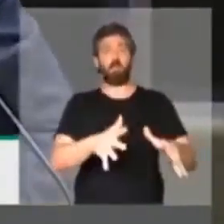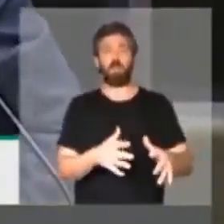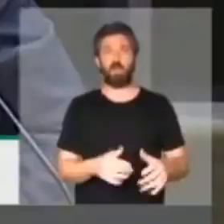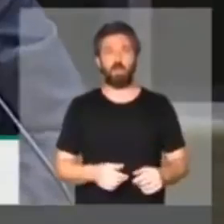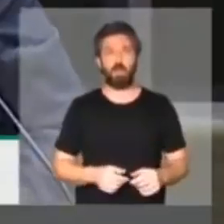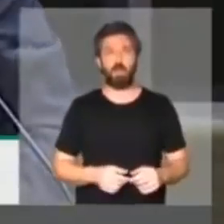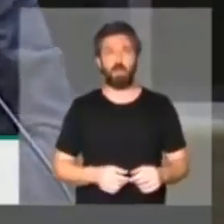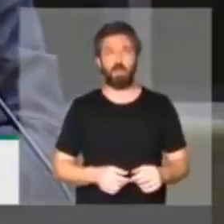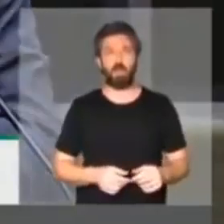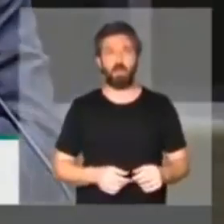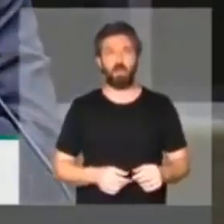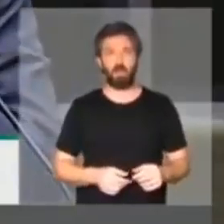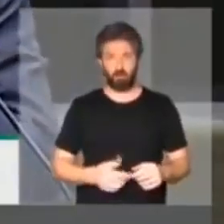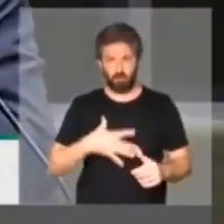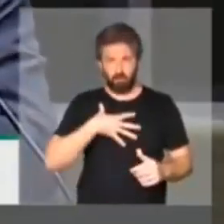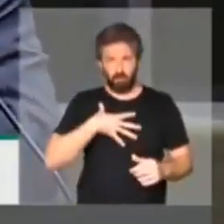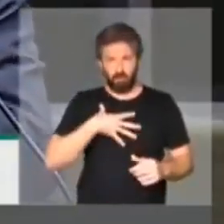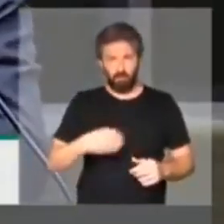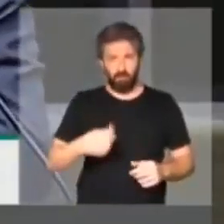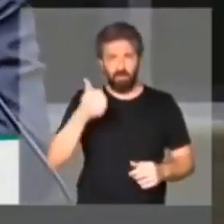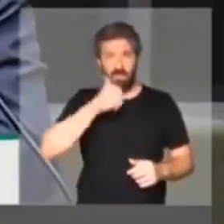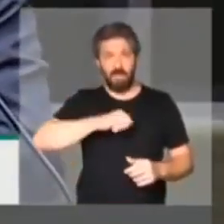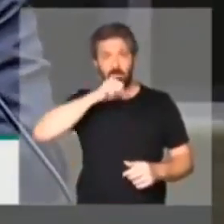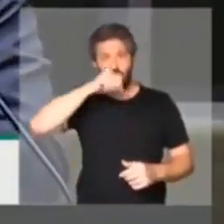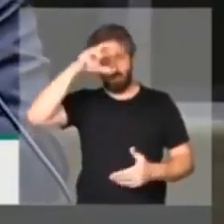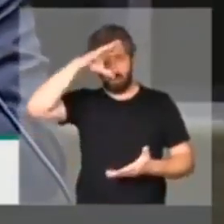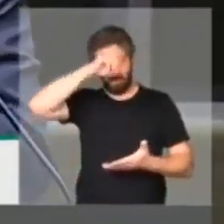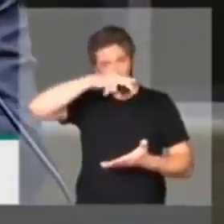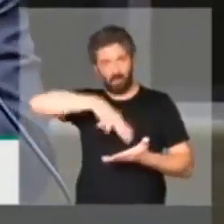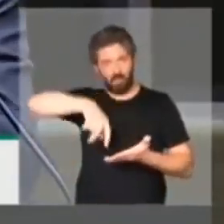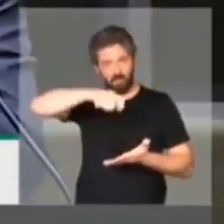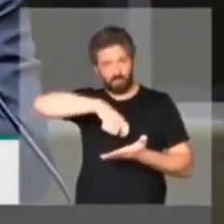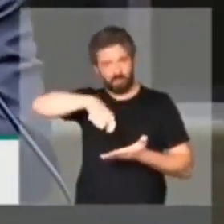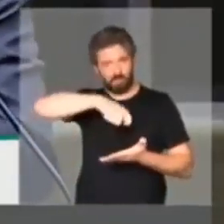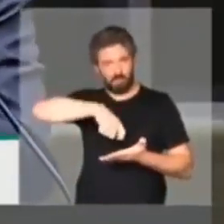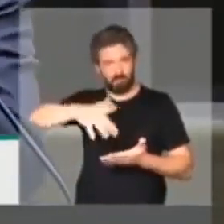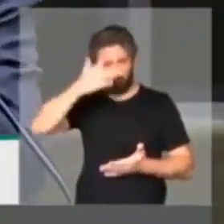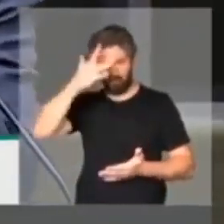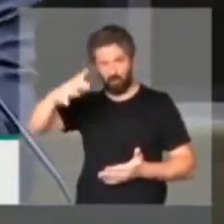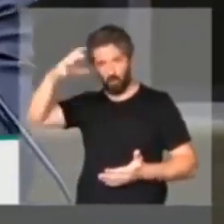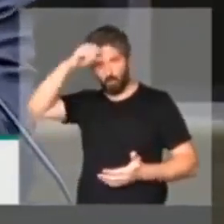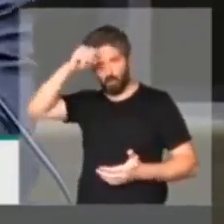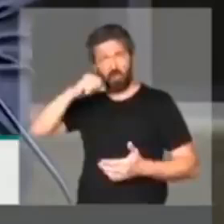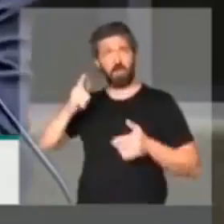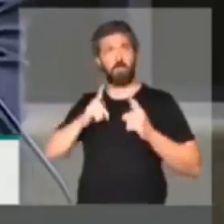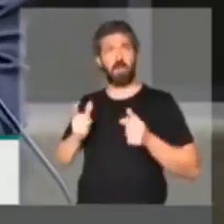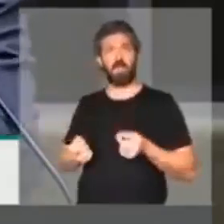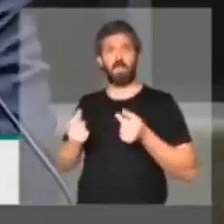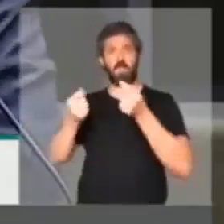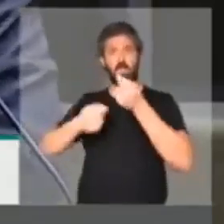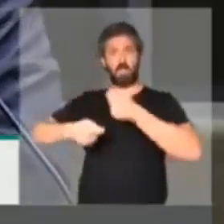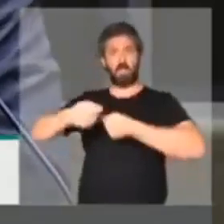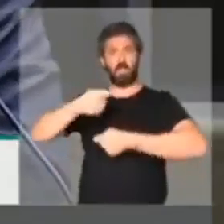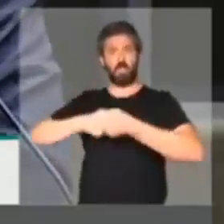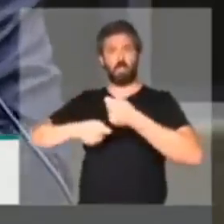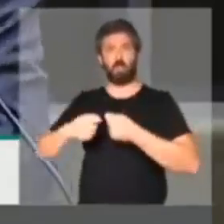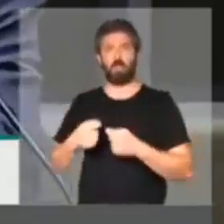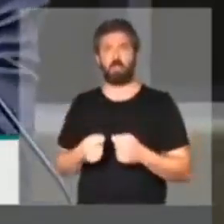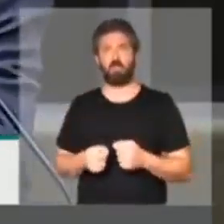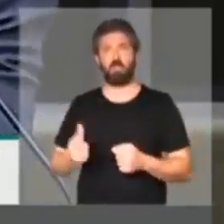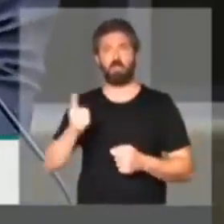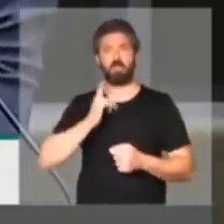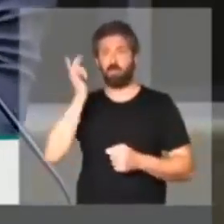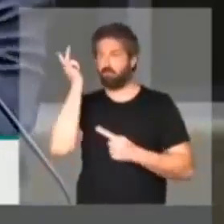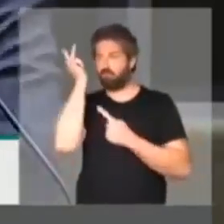diz, filhos de mães letradas, de classes mais abastadas economicamente, tem